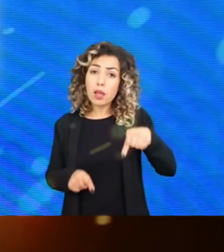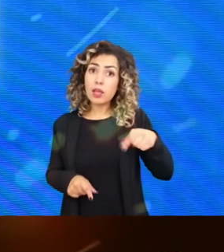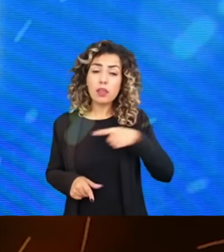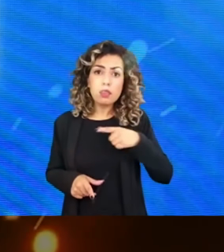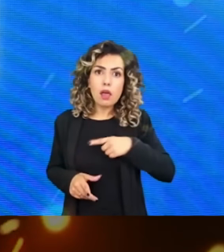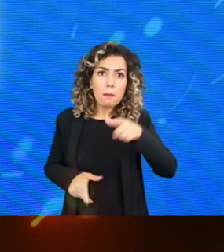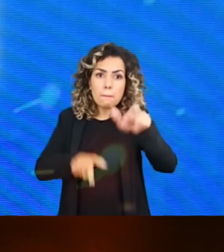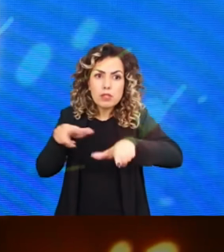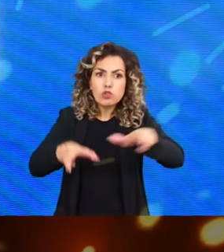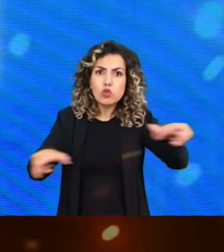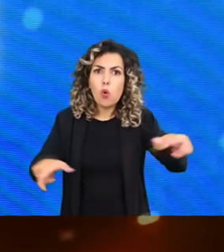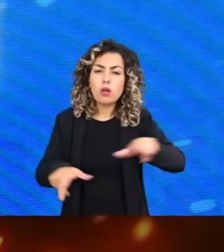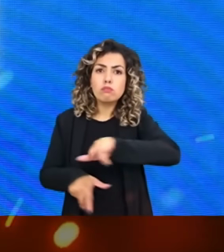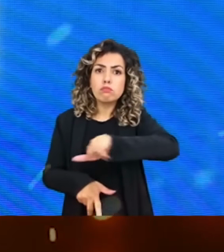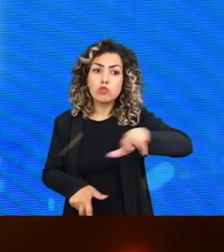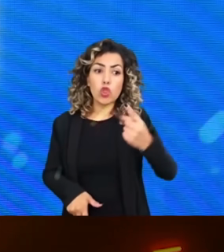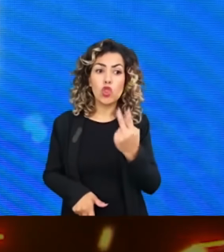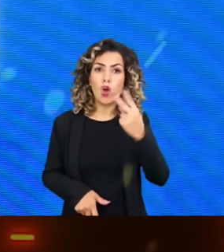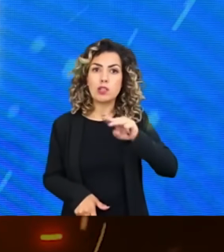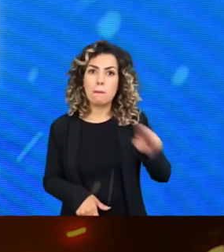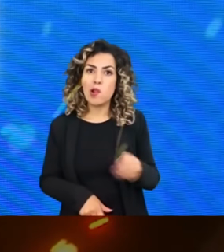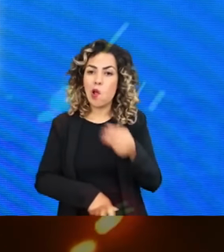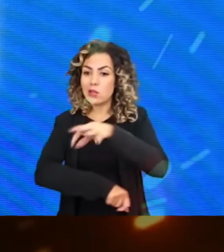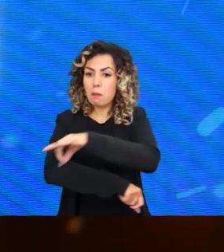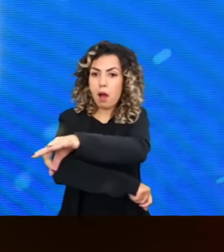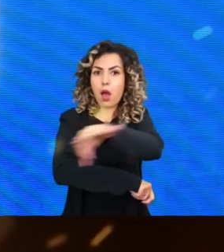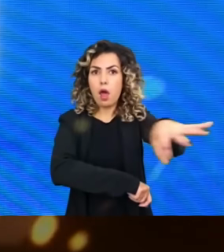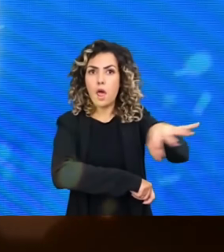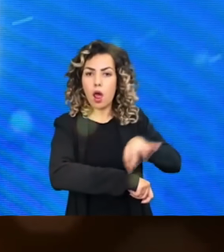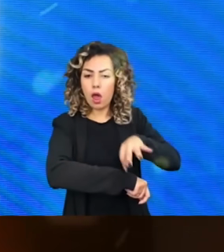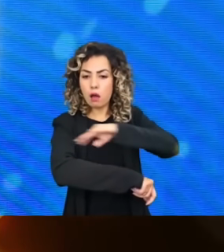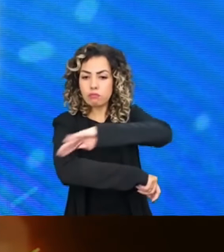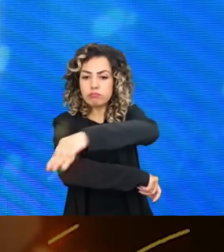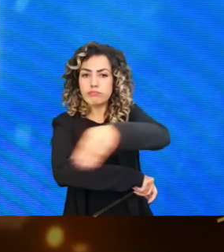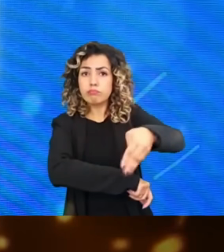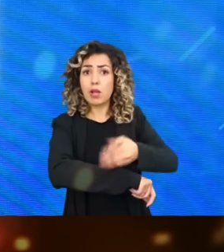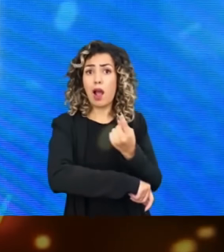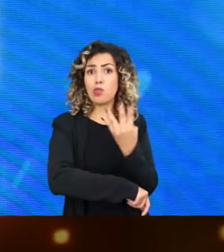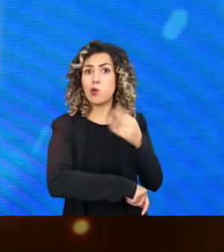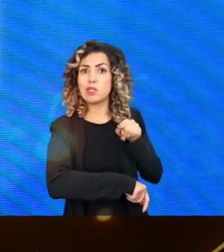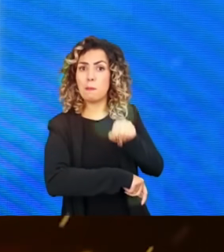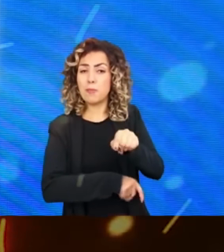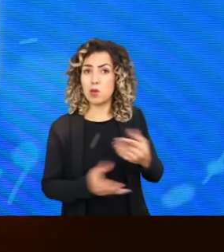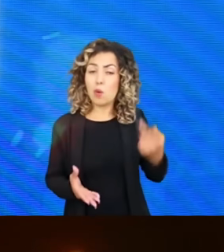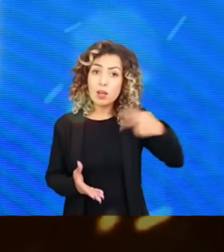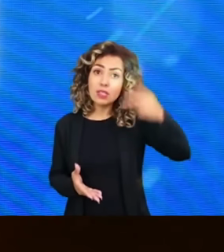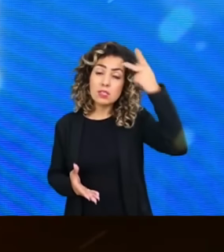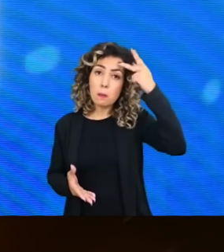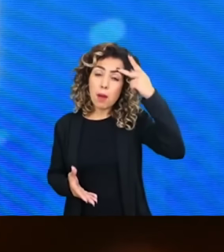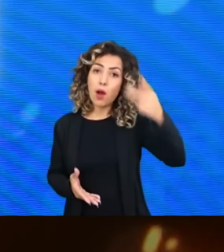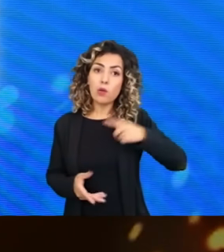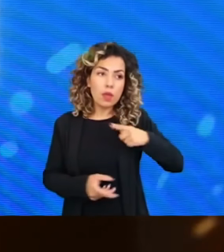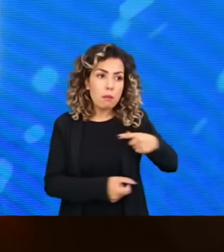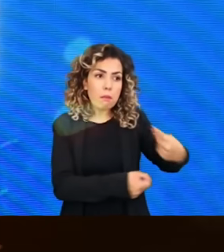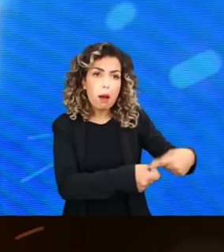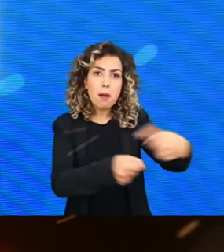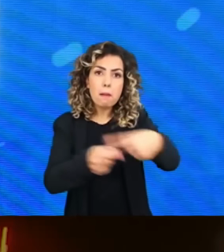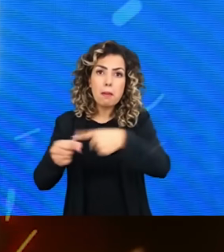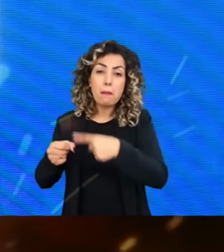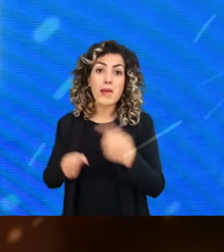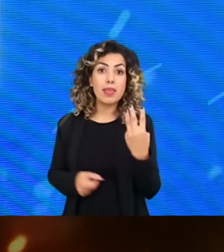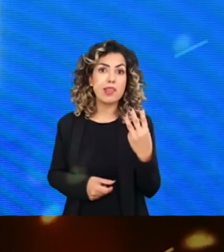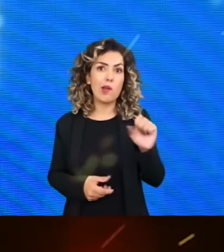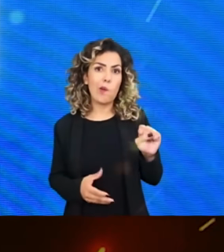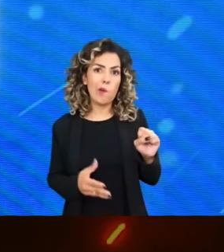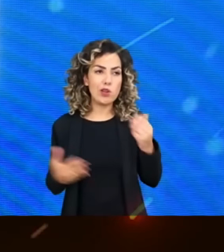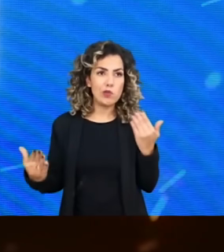pessoas esse conglomerado de cidades aí a região metropolitana de São Paulo tem 38 cidades aí você imagina